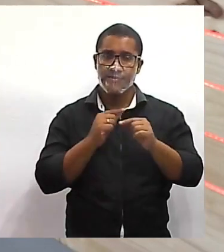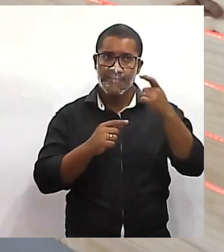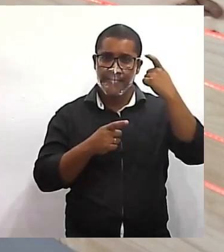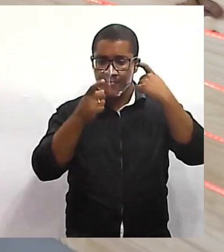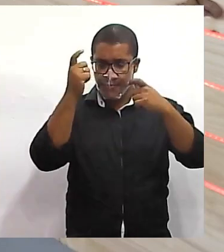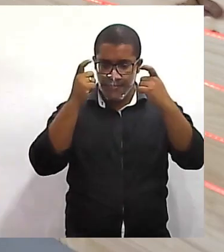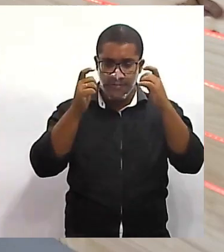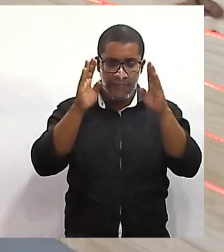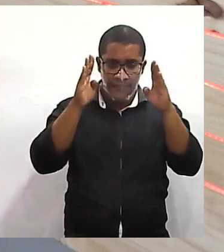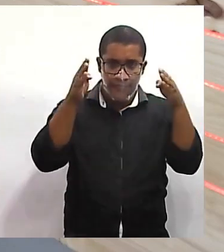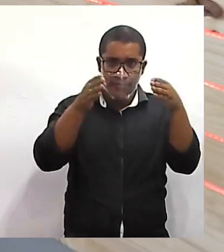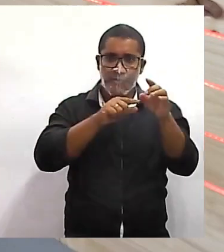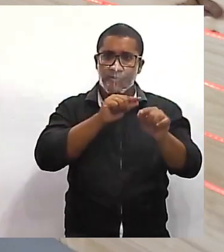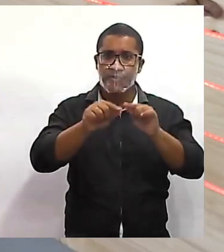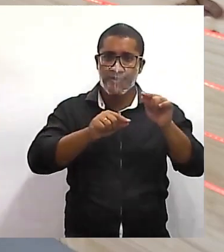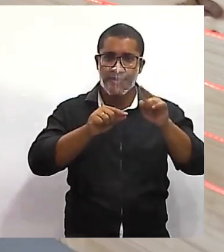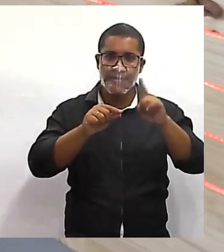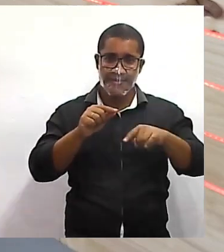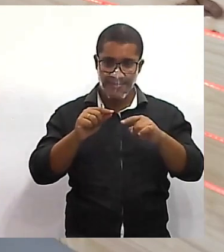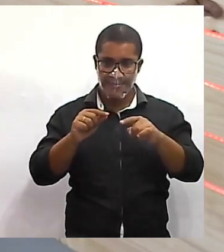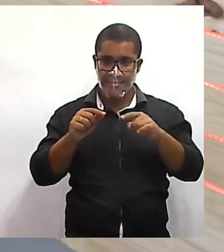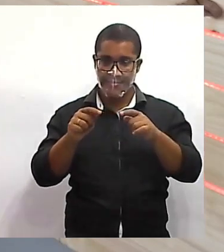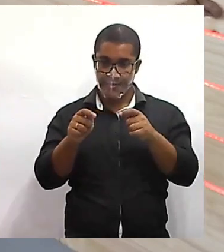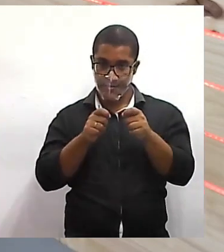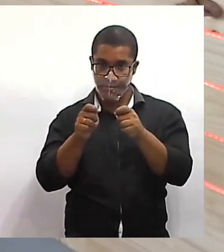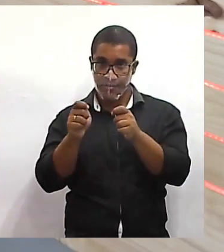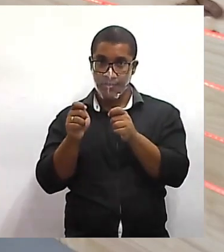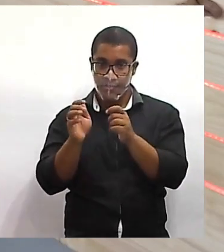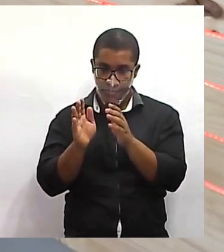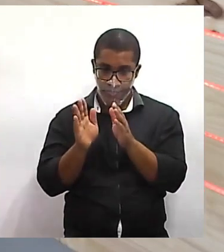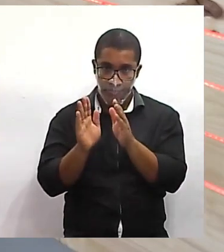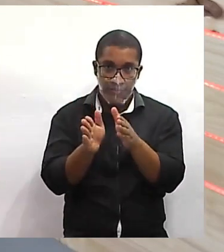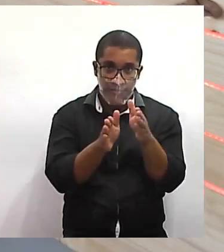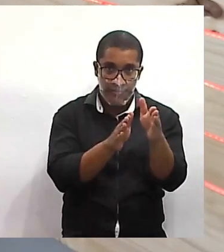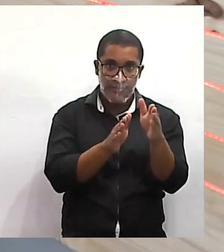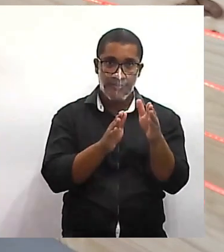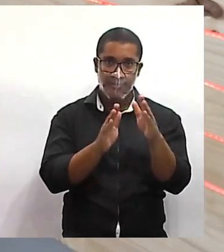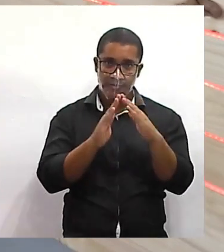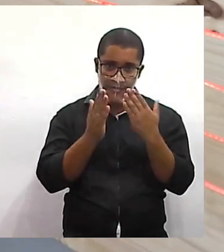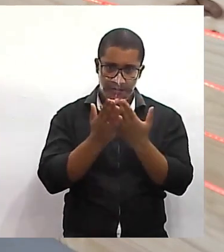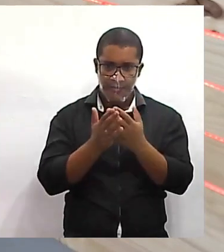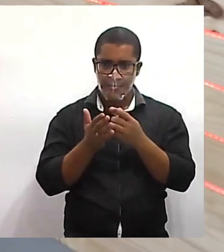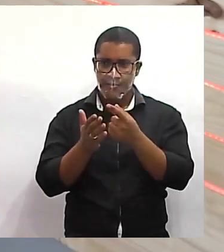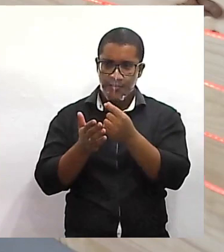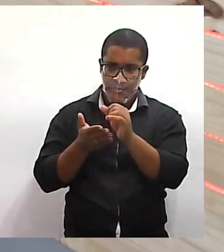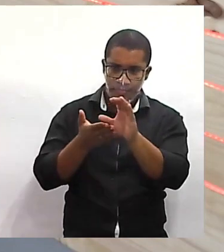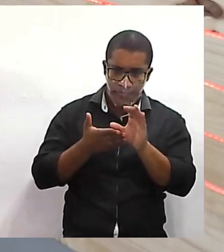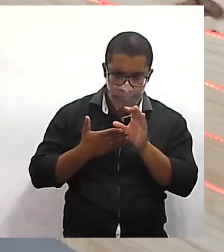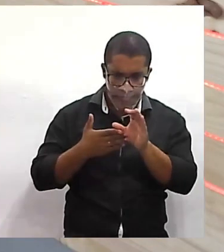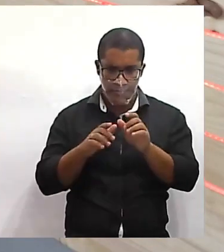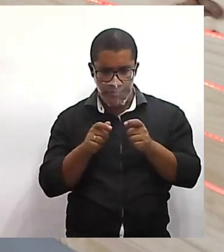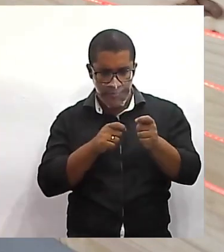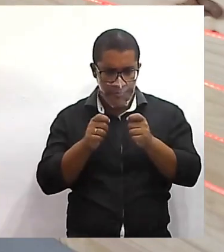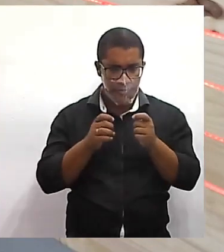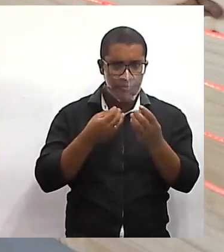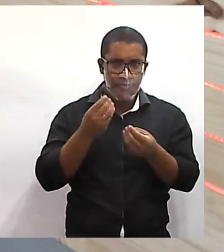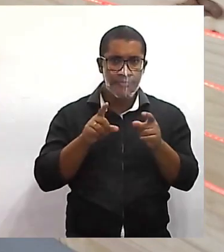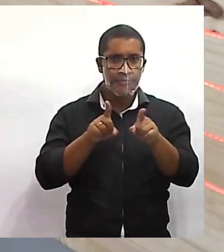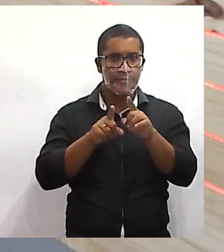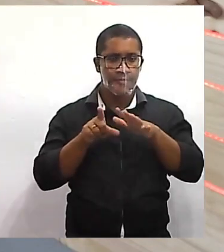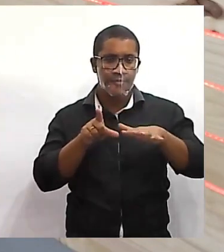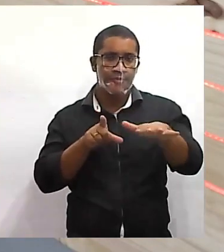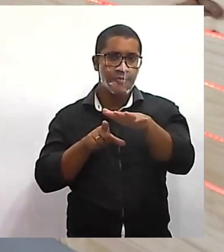preocupação simplesmente na questão da administração, né, dos recursos e da equipe